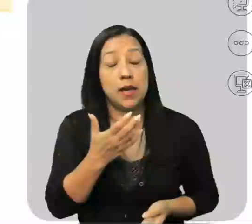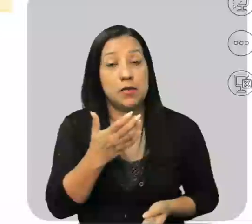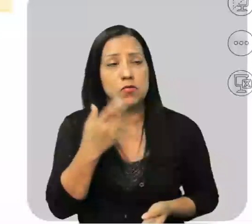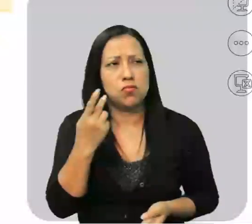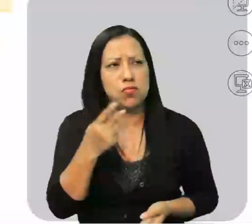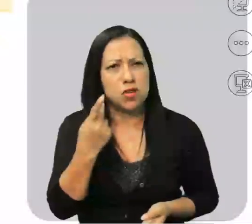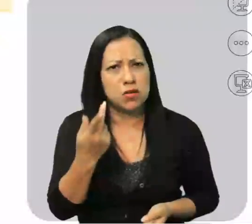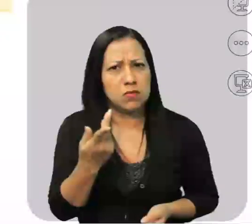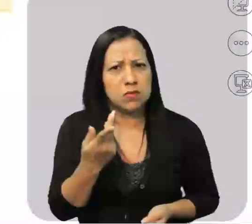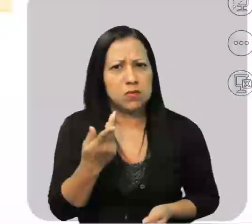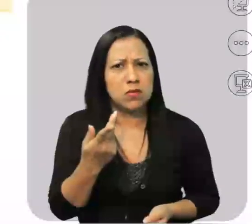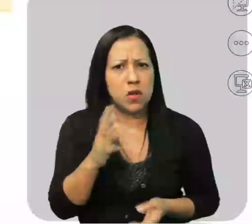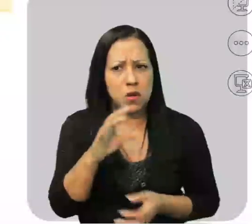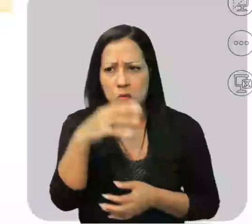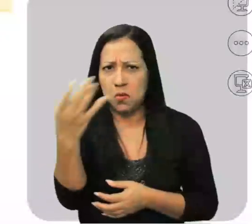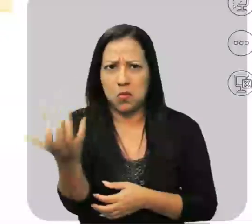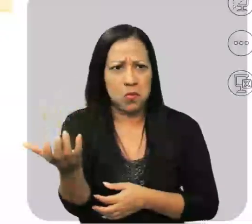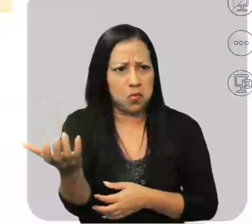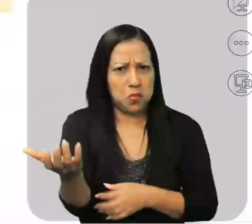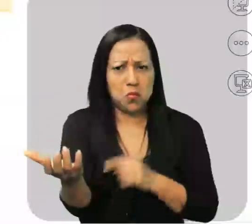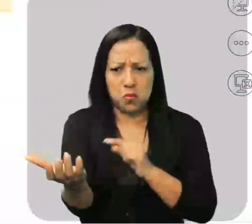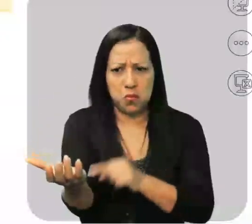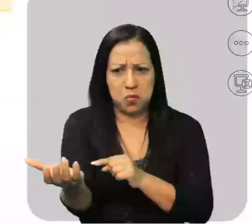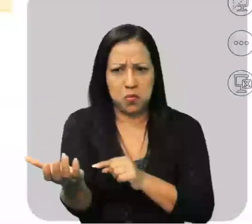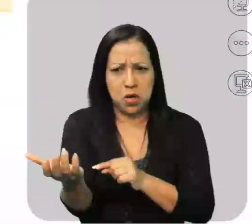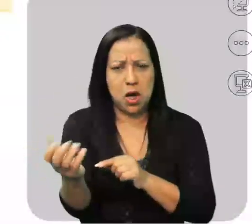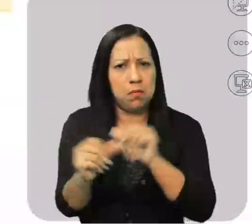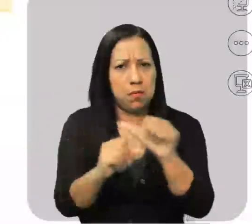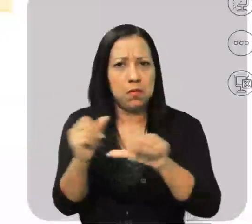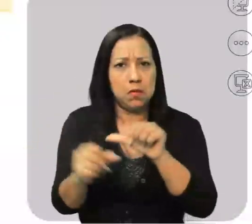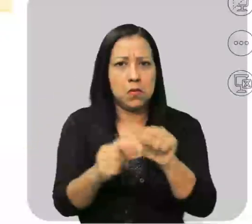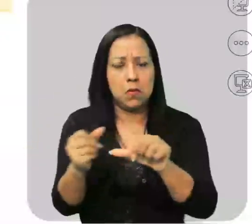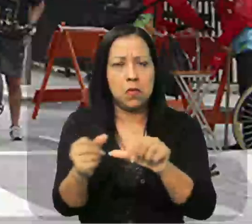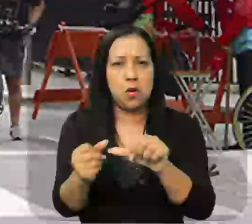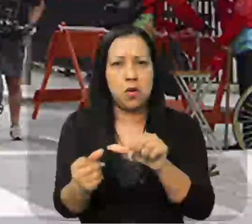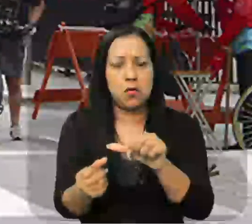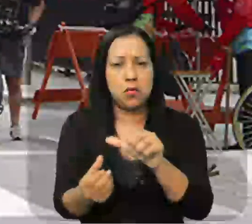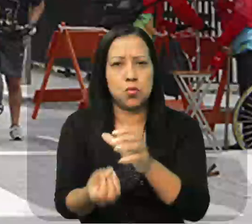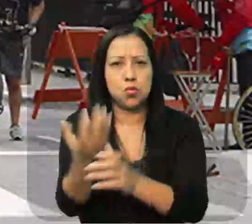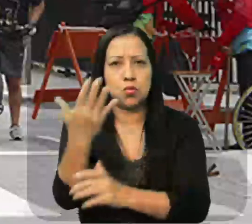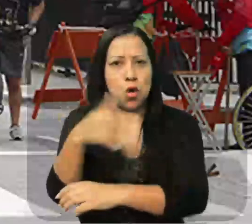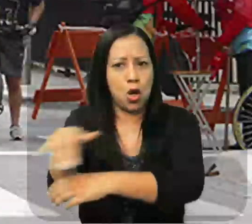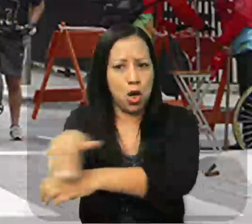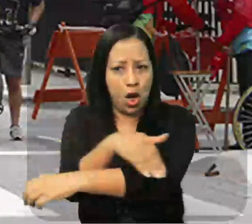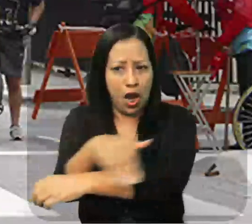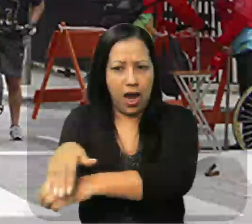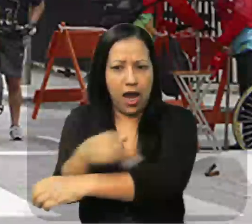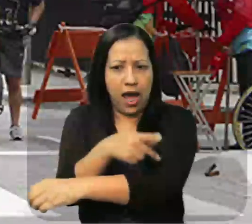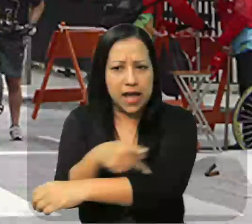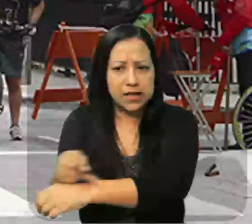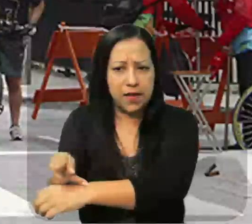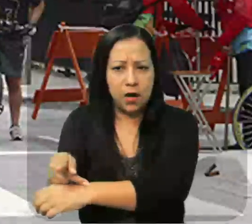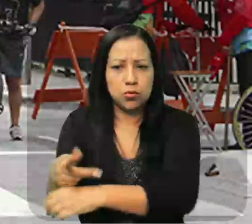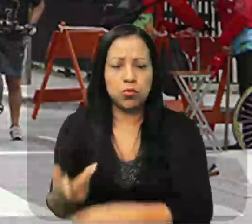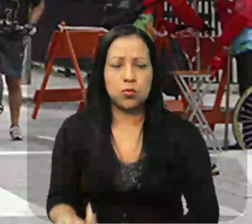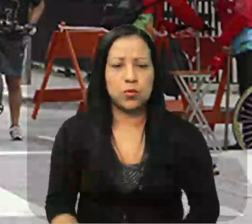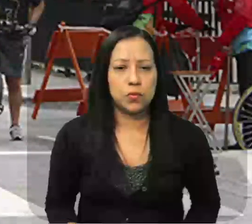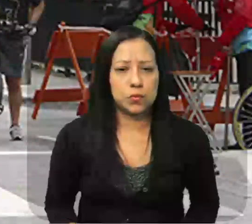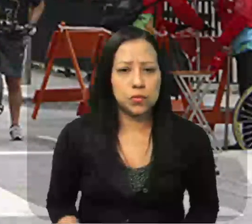Professor, então quer dizer que derrubam árvores para construir asfalto?